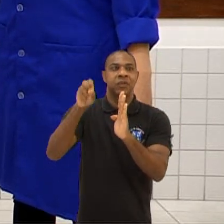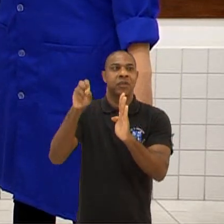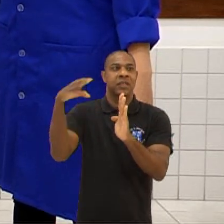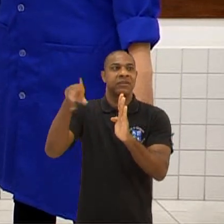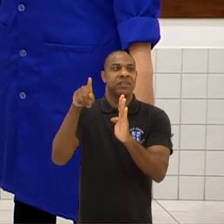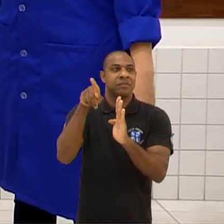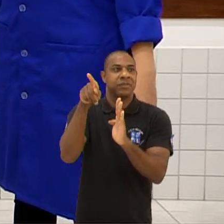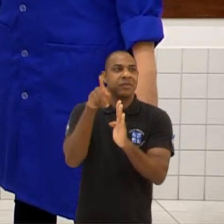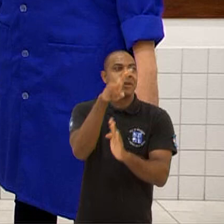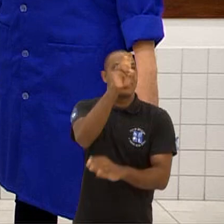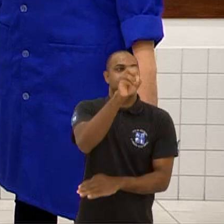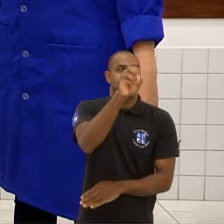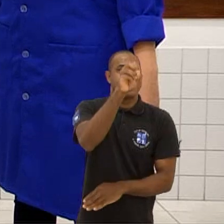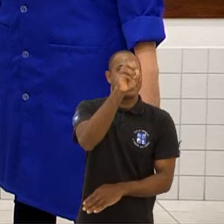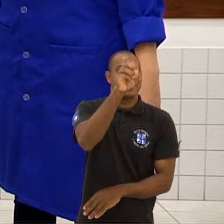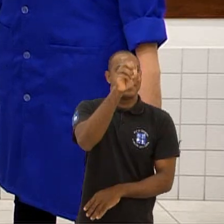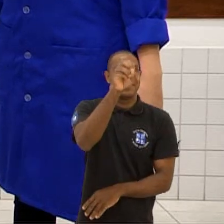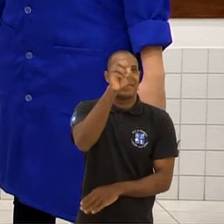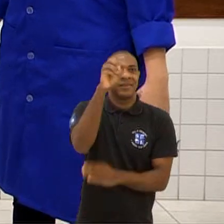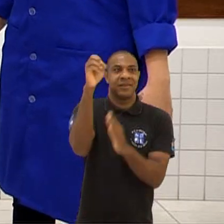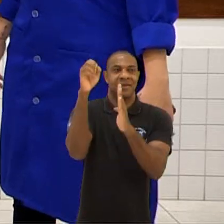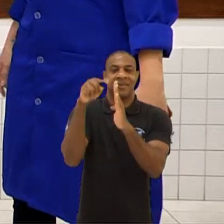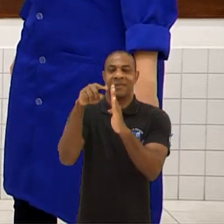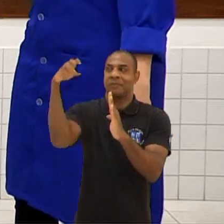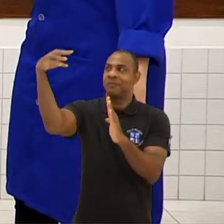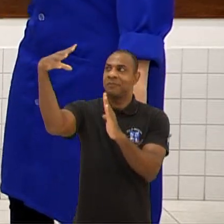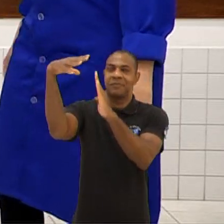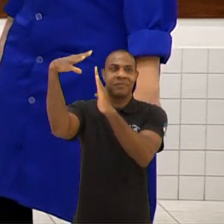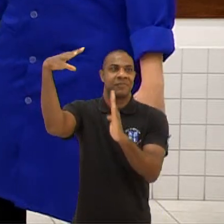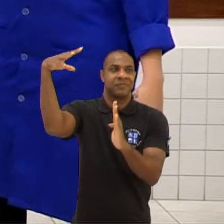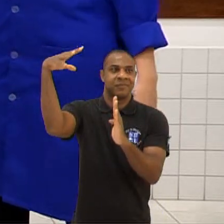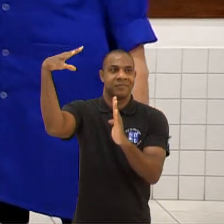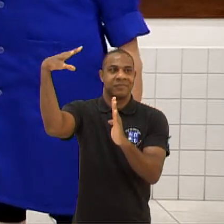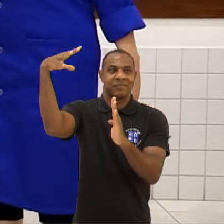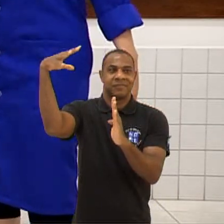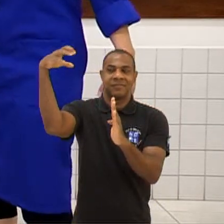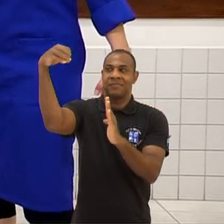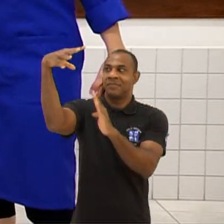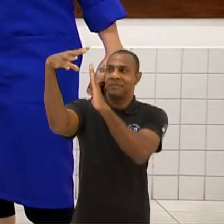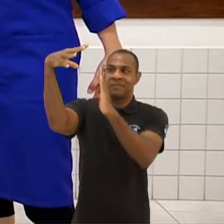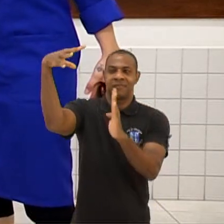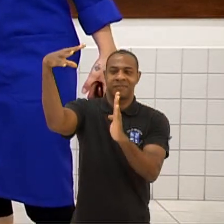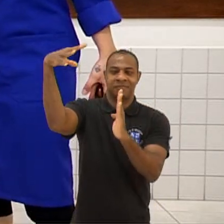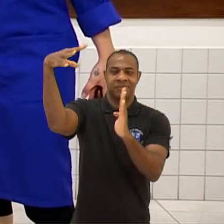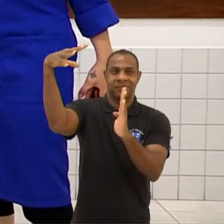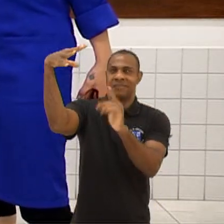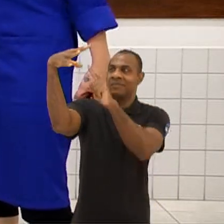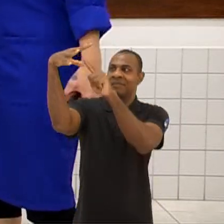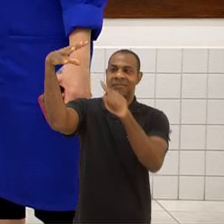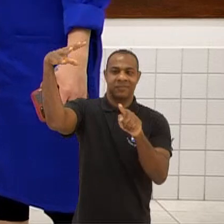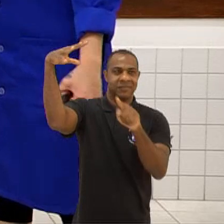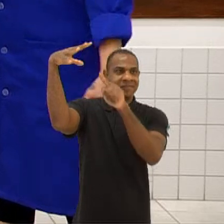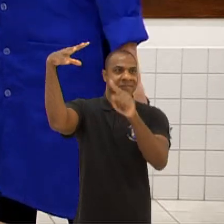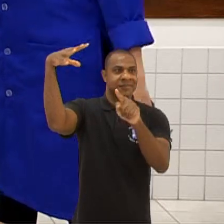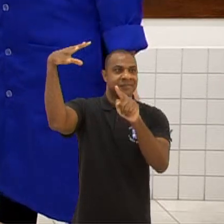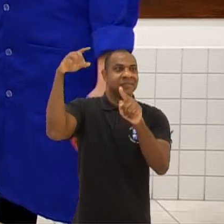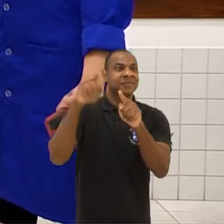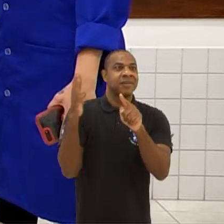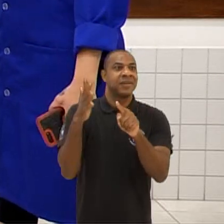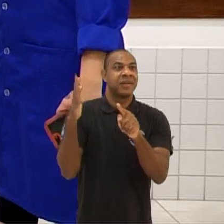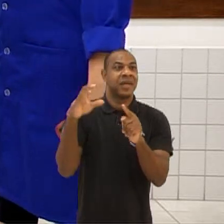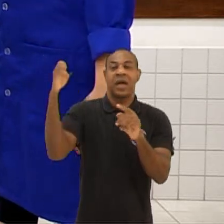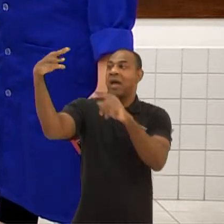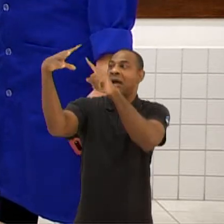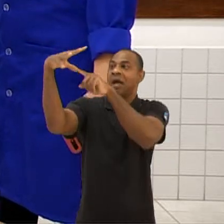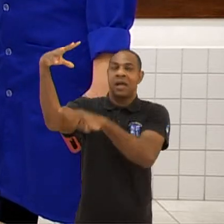livro, 30 centímetros. Então, é essa comparação que eu faço. Uhum. Distância da lâmpada, tamanho da figura projetada. A distância